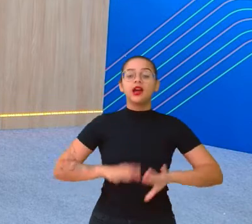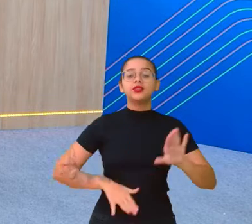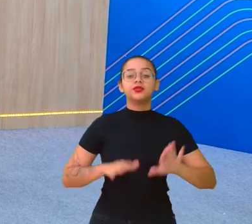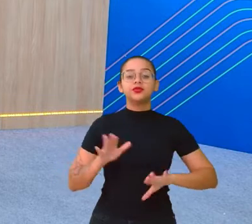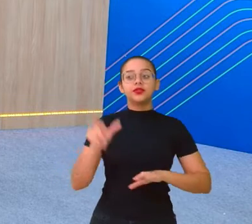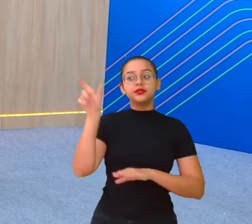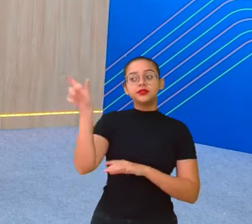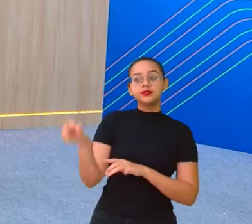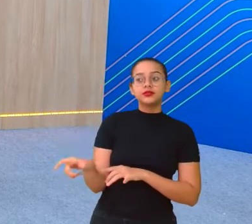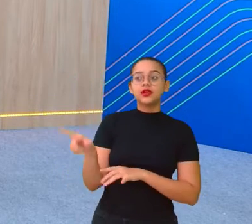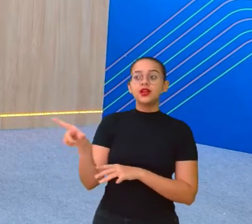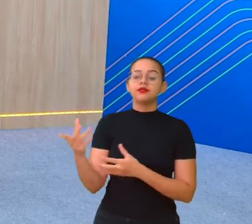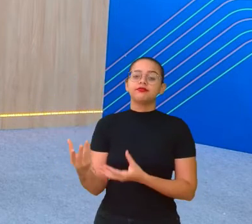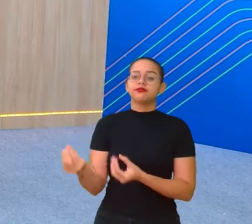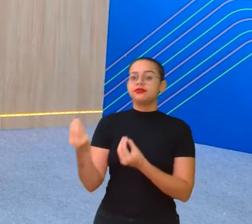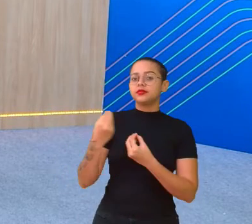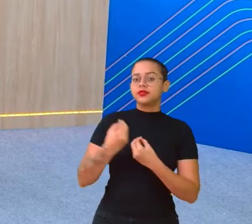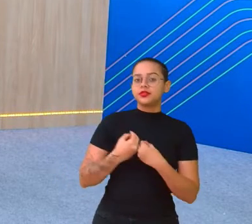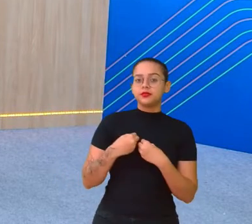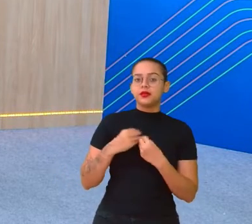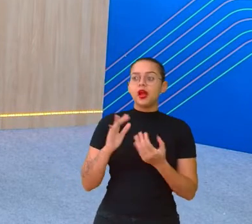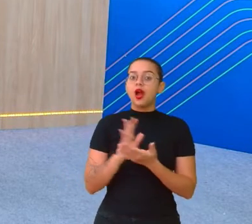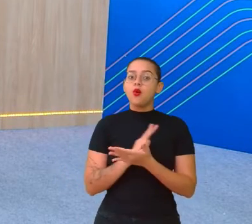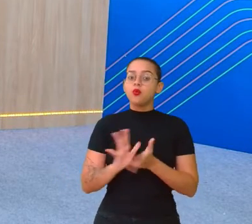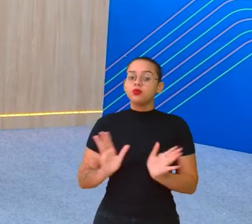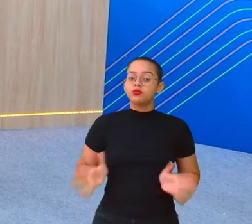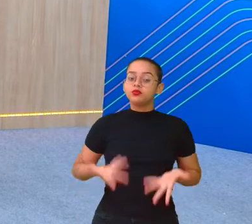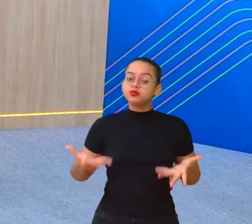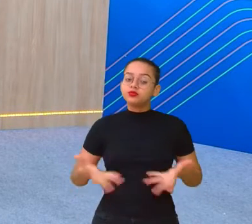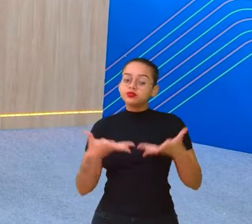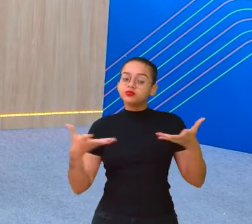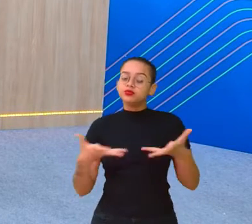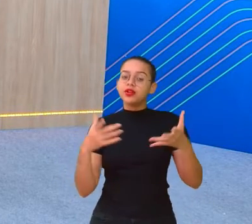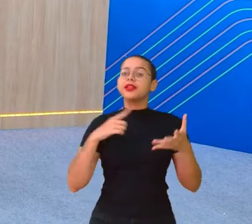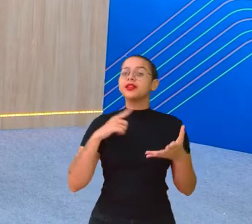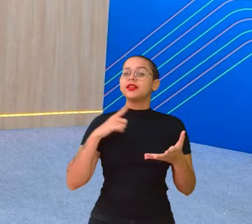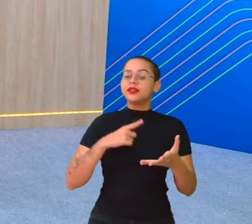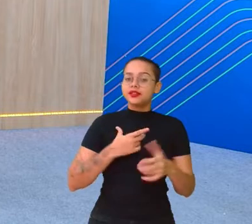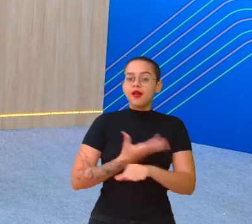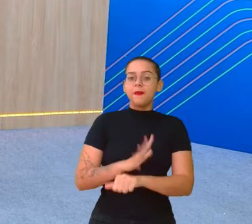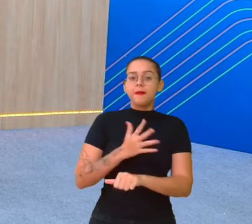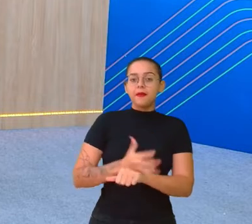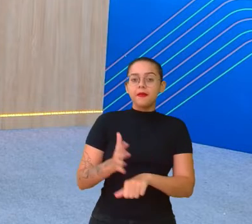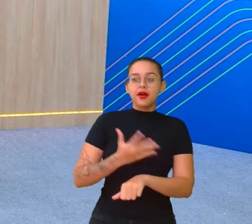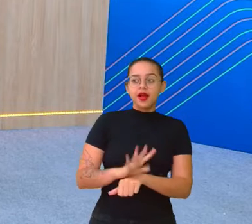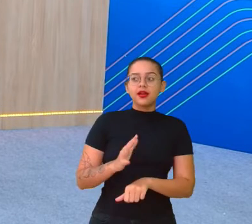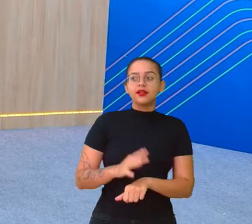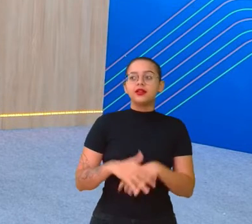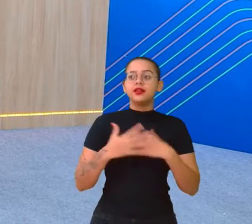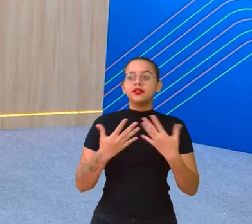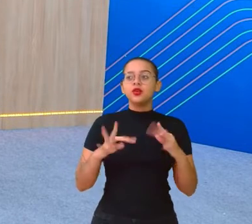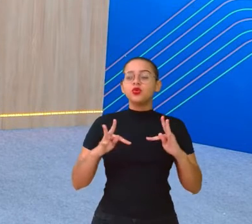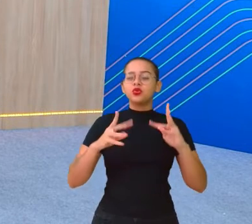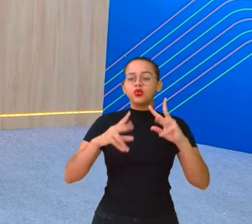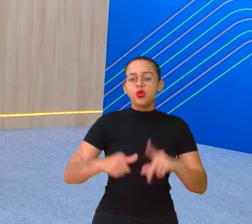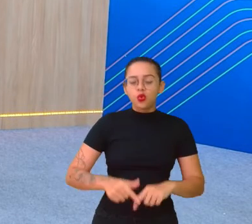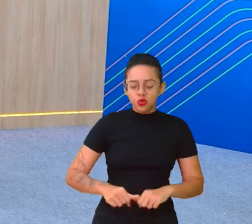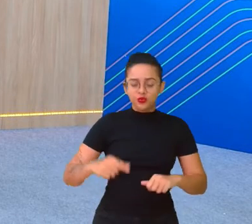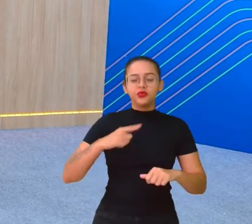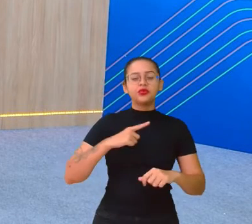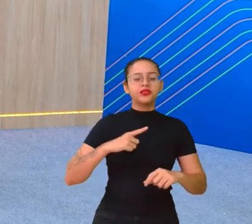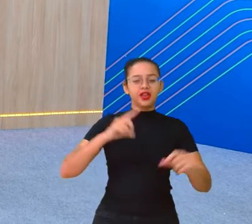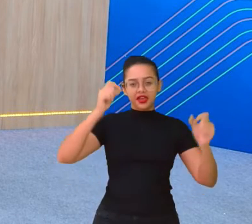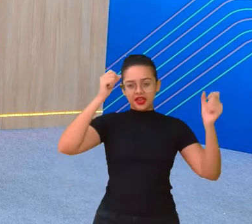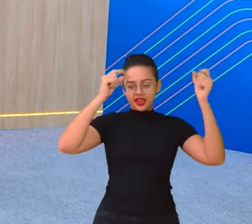né, fulano, ele recebeu algum incentivo, ele exercitou, ele teve alguma visão. Então, todo mundo tem essa